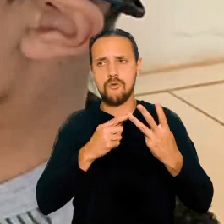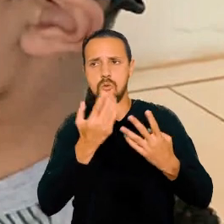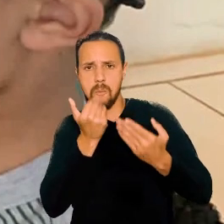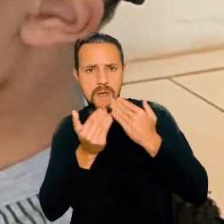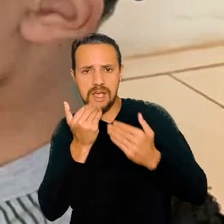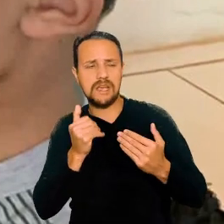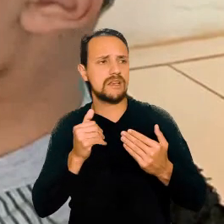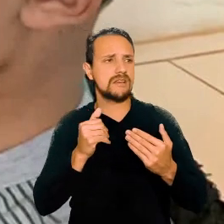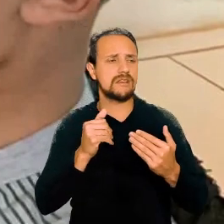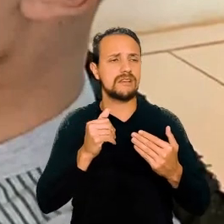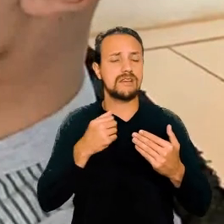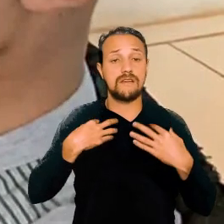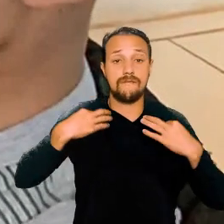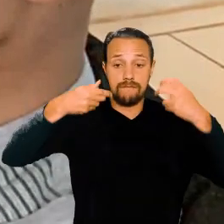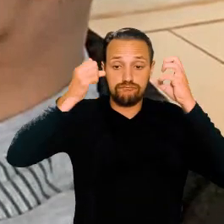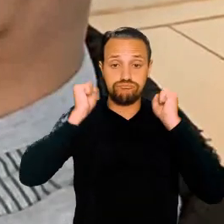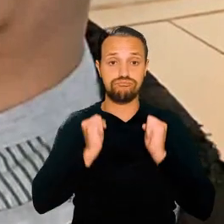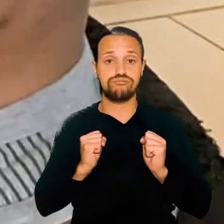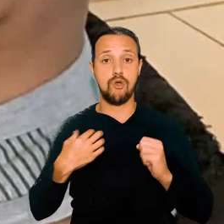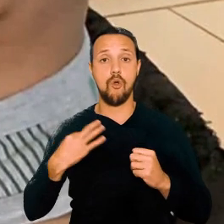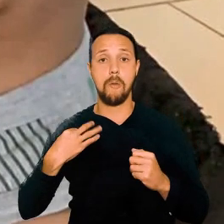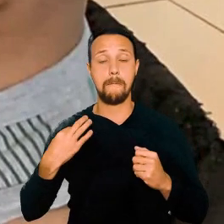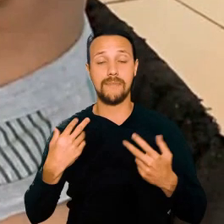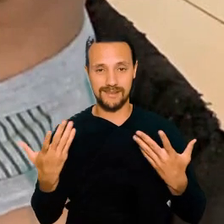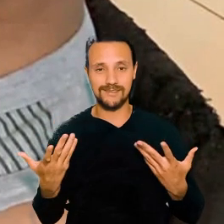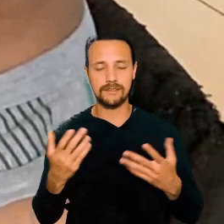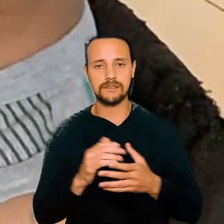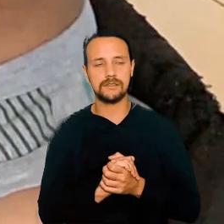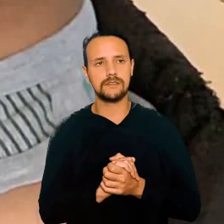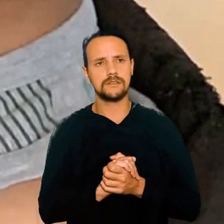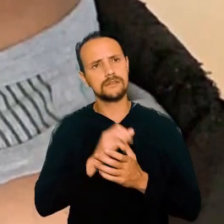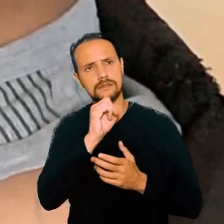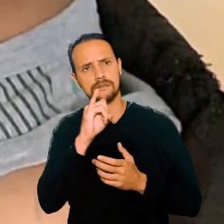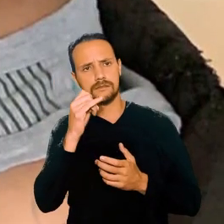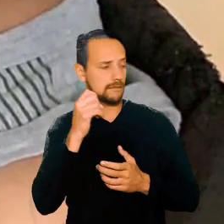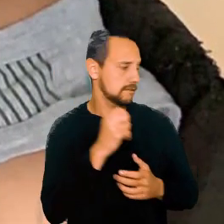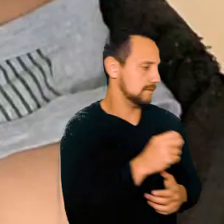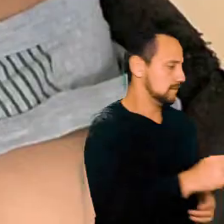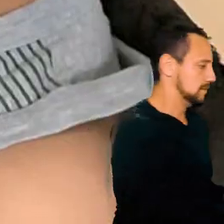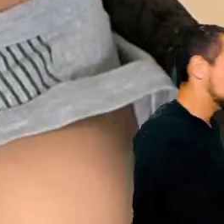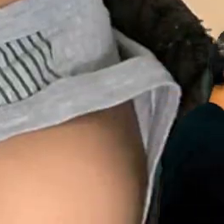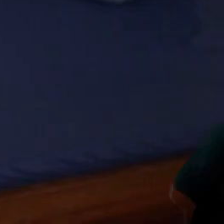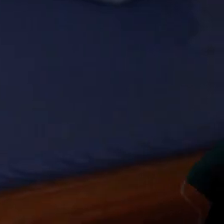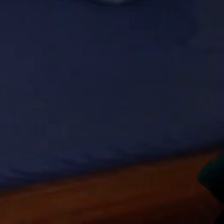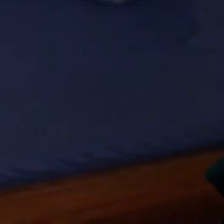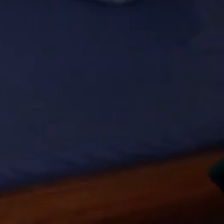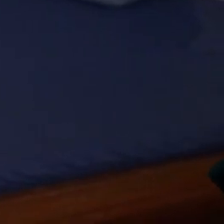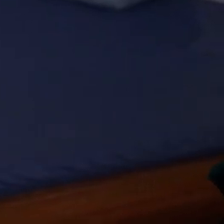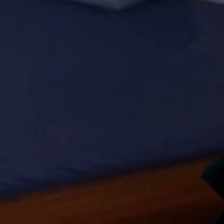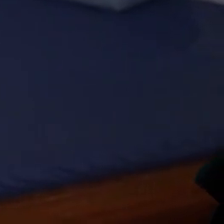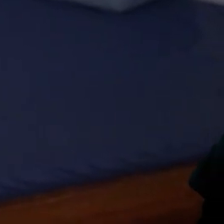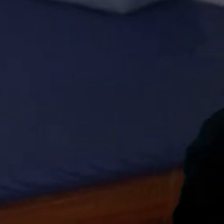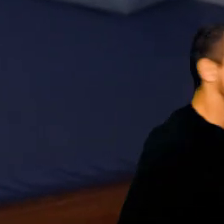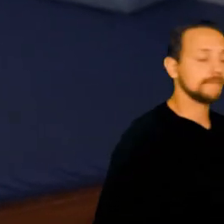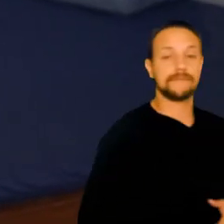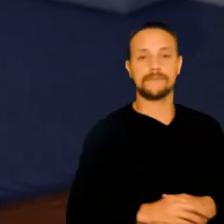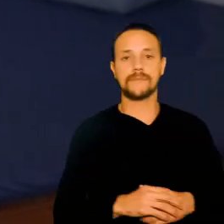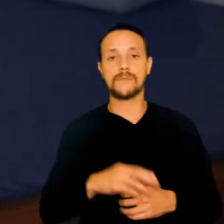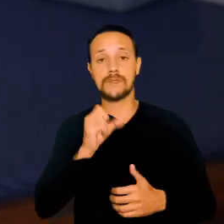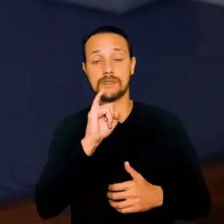canto, hoje eu desenvolvo várias atividades, consigo fazer os meus doces e revender